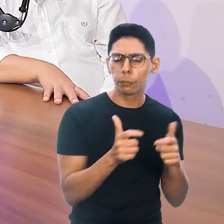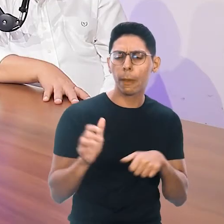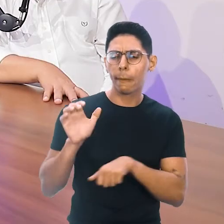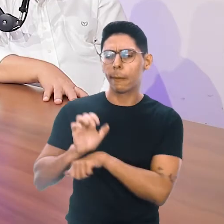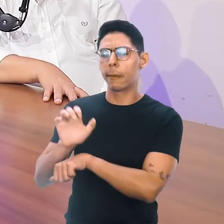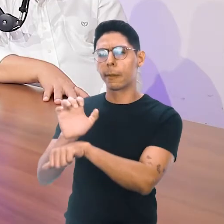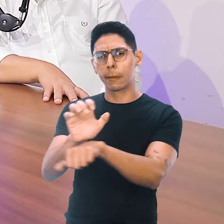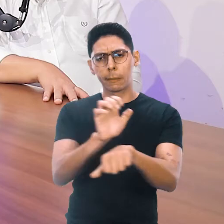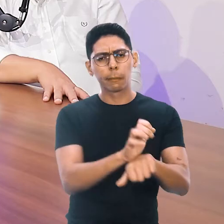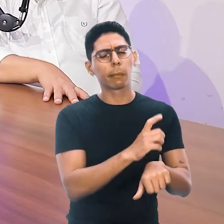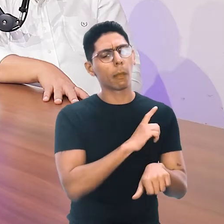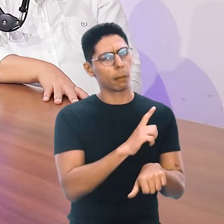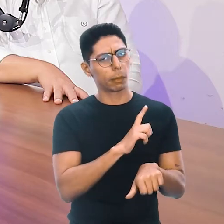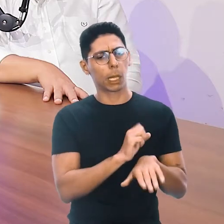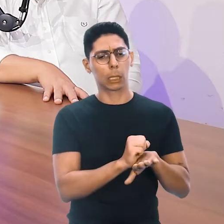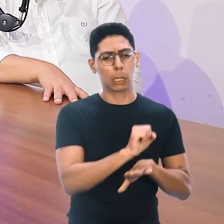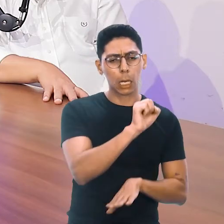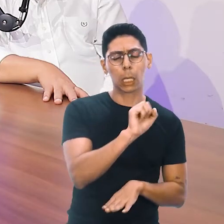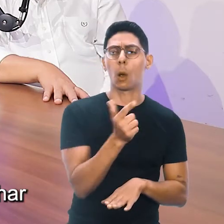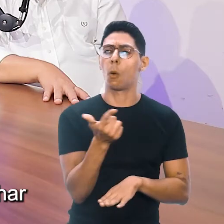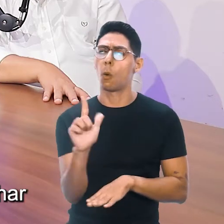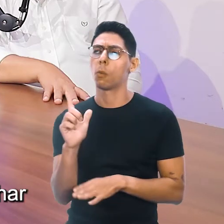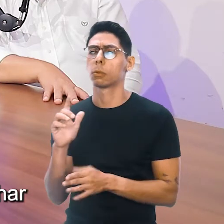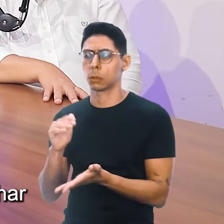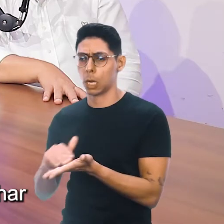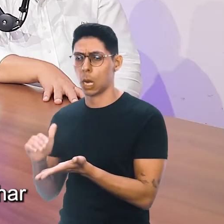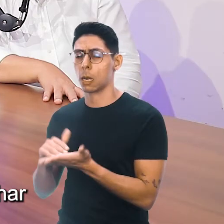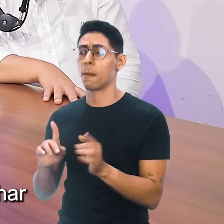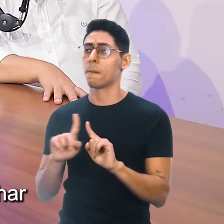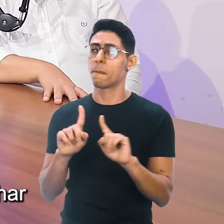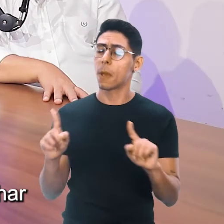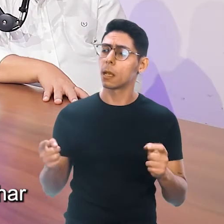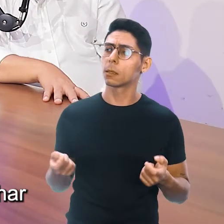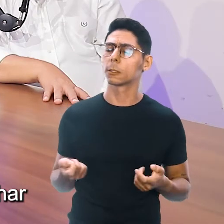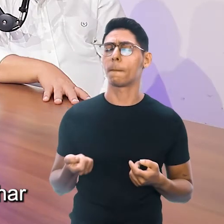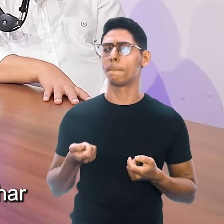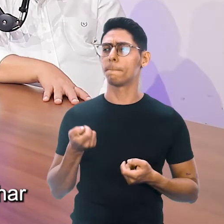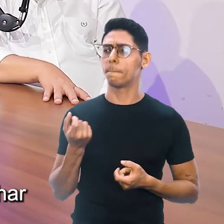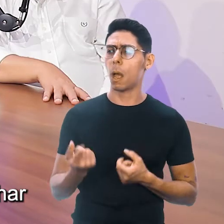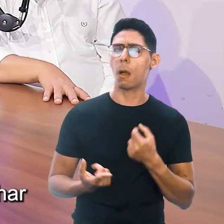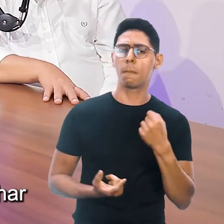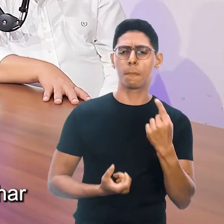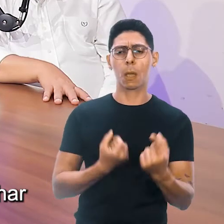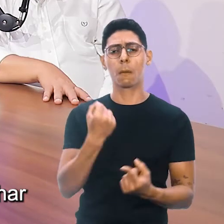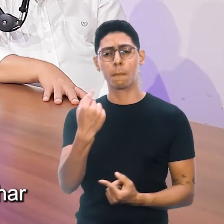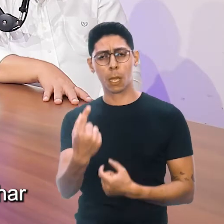tem coordenadorias, outros secretarias, mas são raros os que conseguem